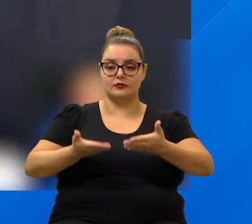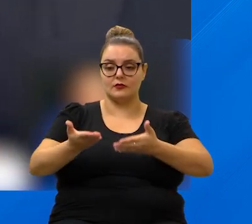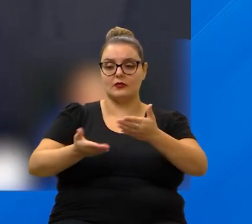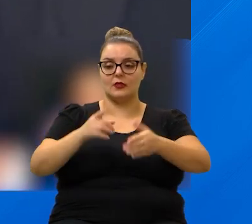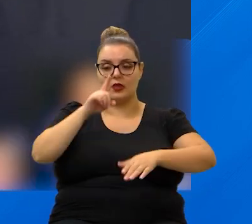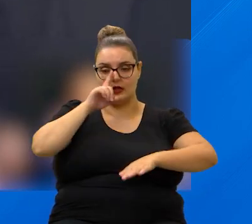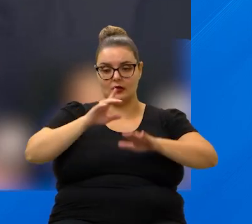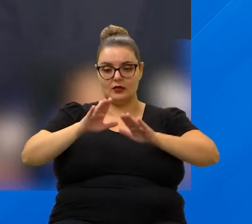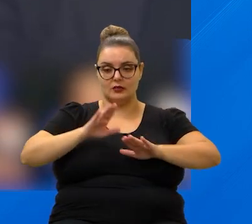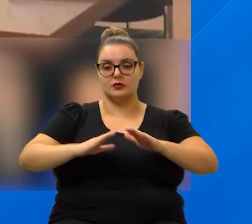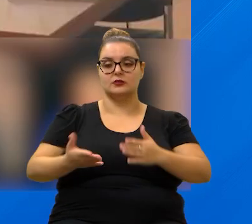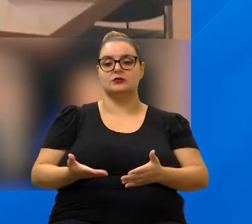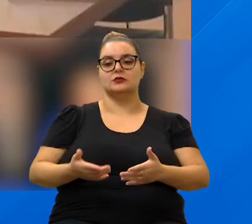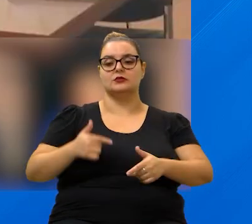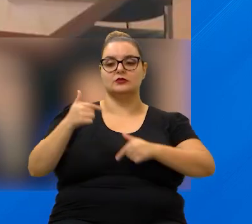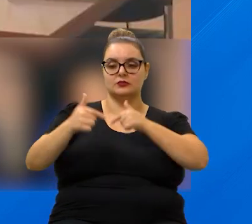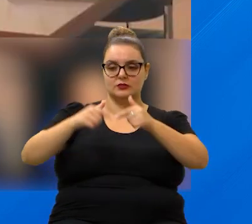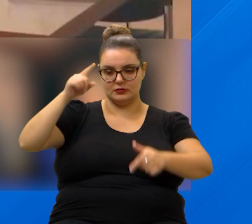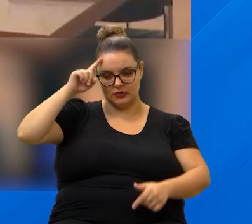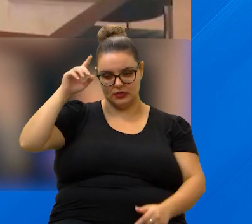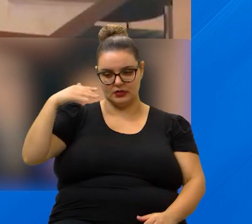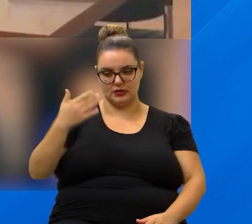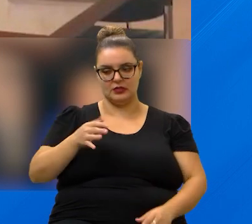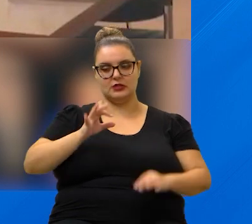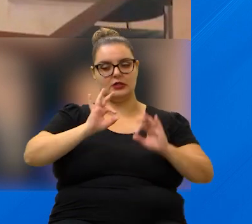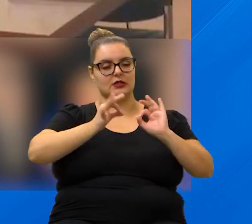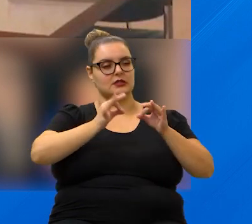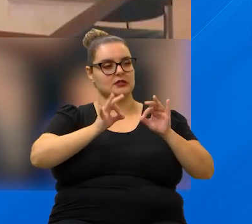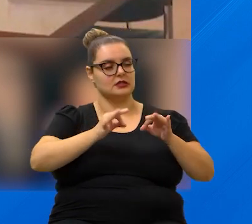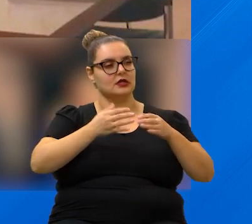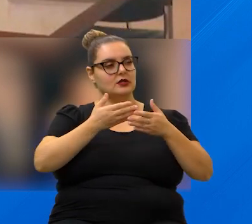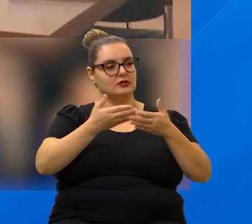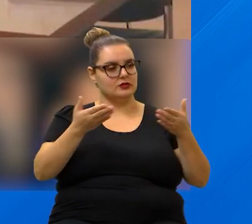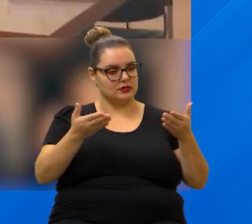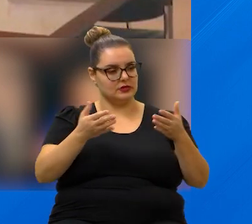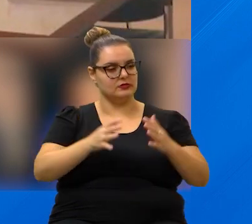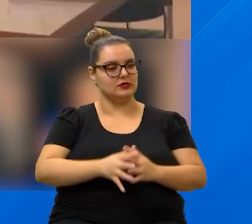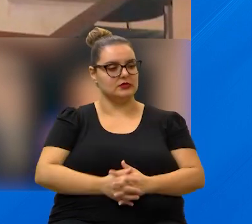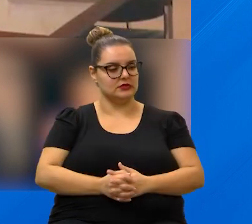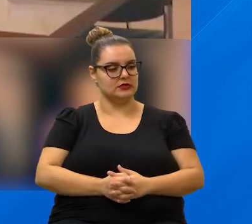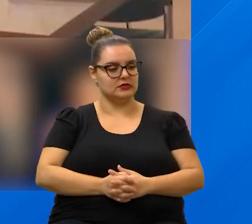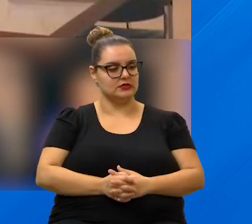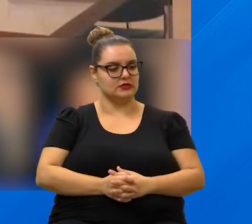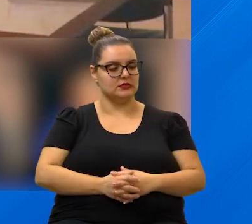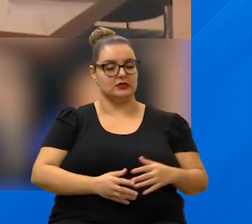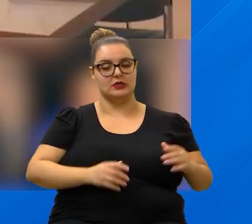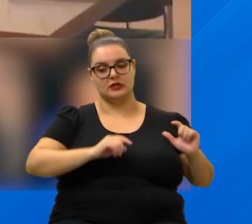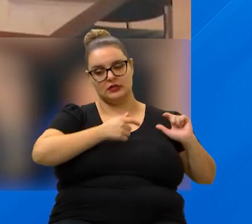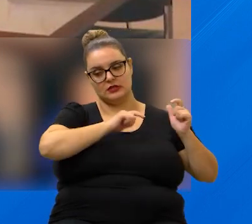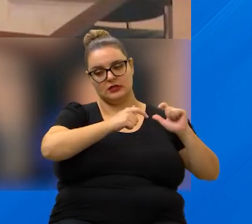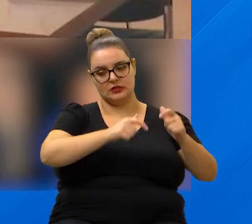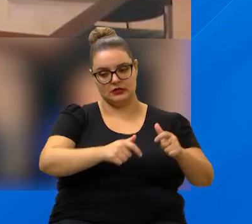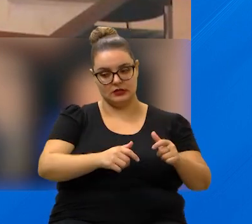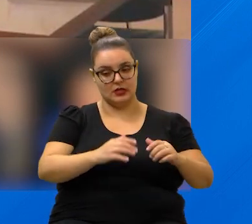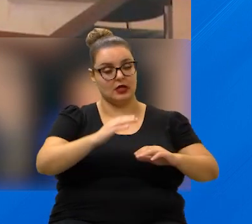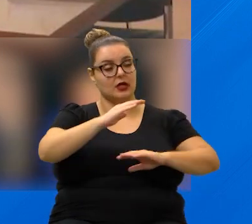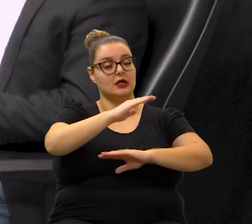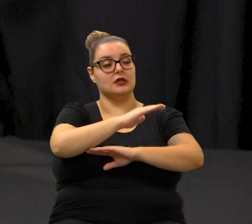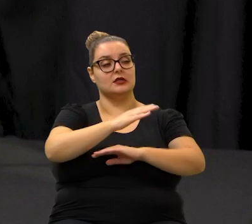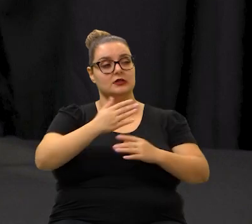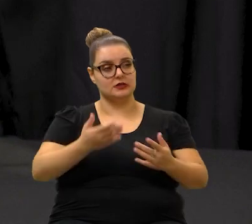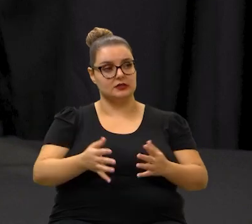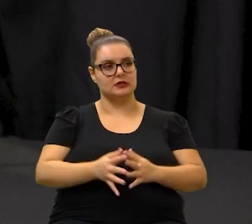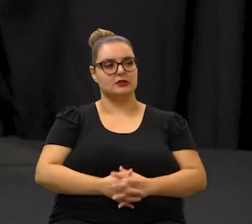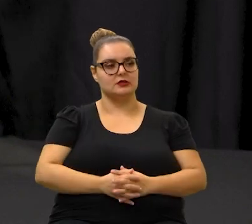e com muito trabalho todos os dias tá certo e vocês nesse nessa trajetória a câmara